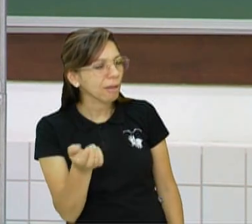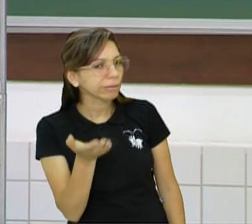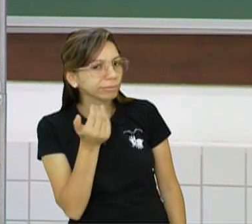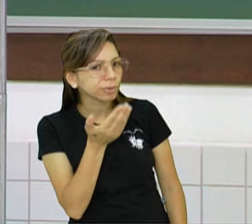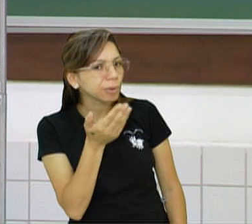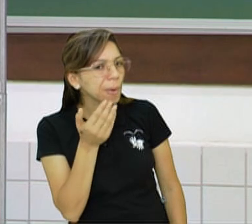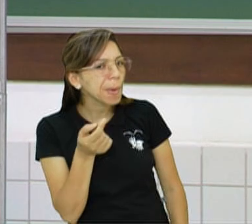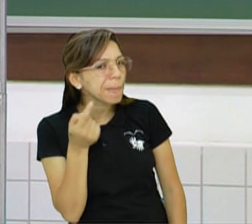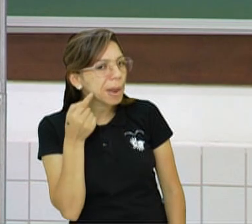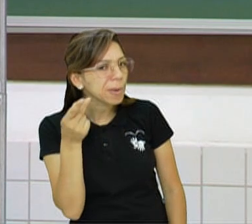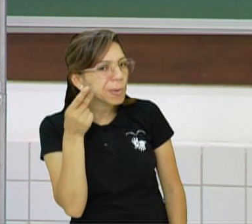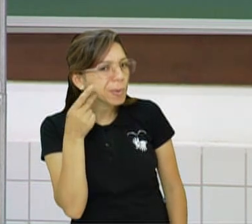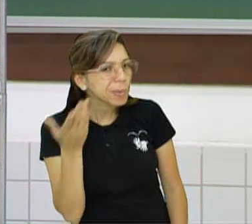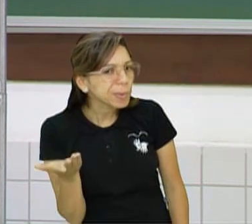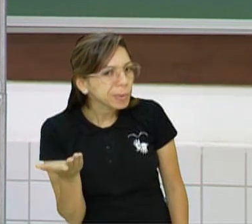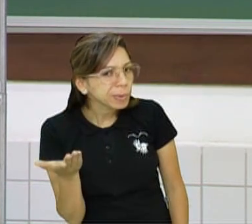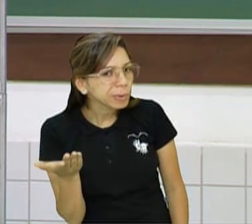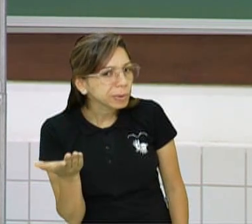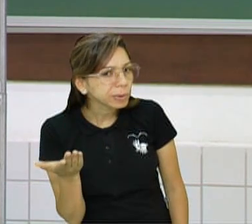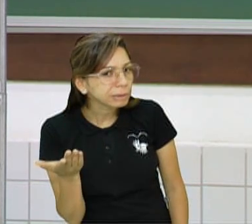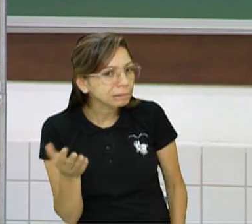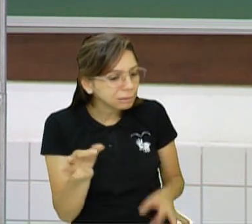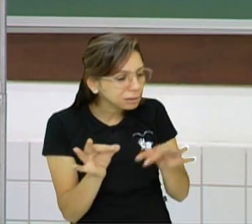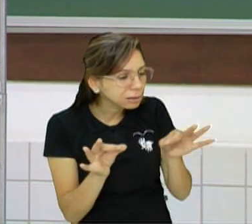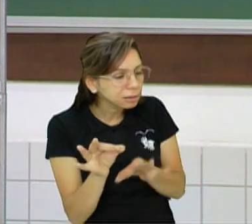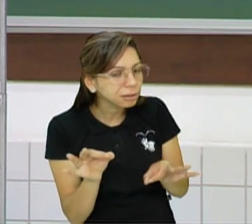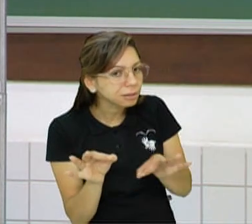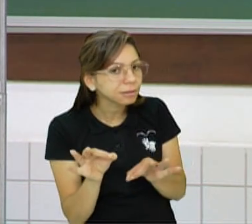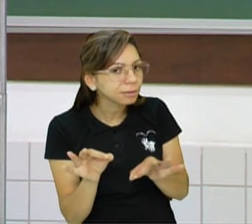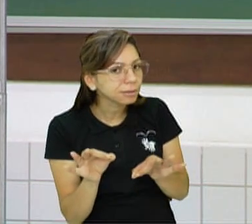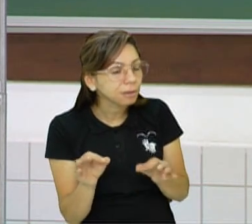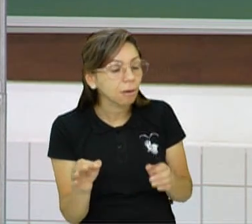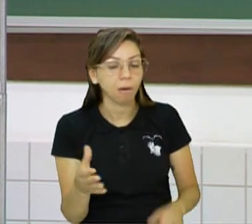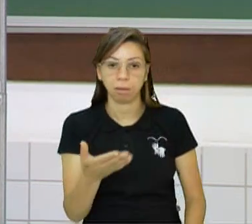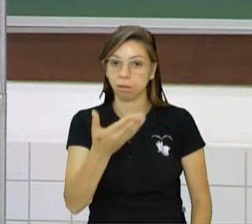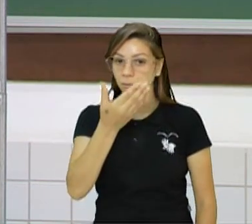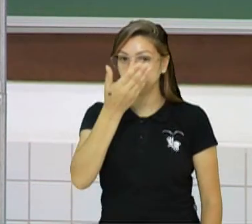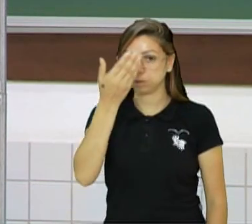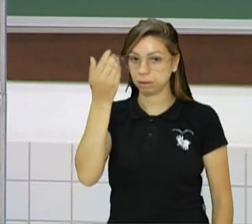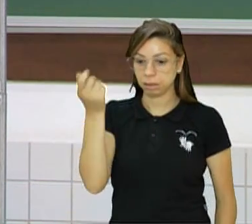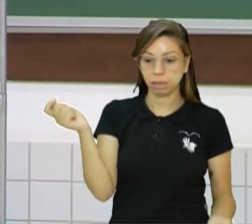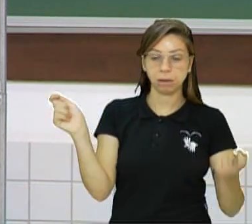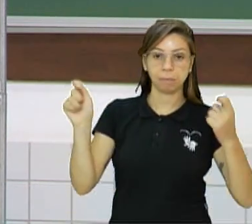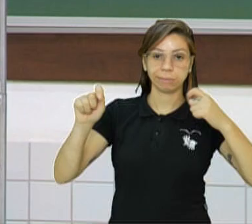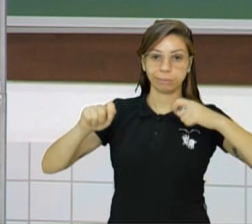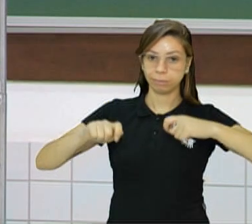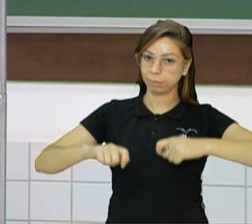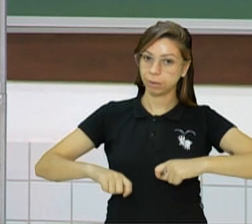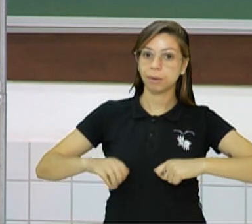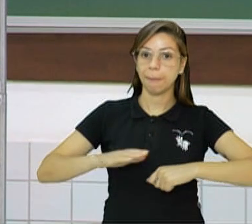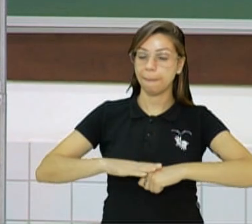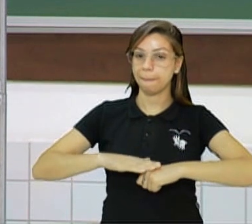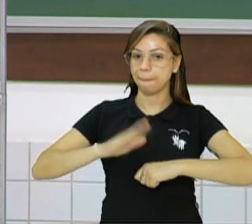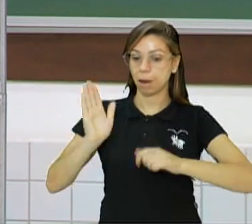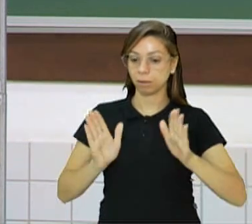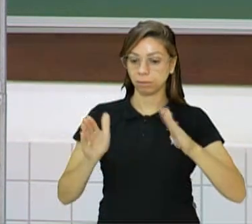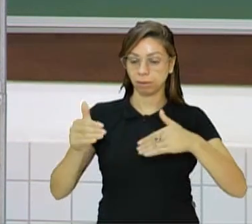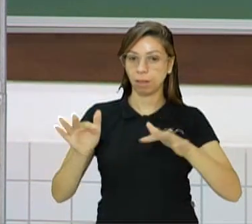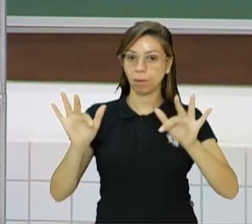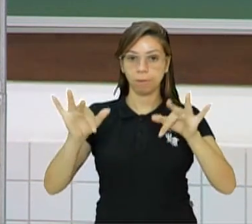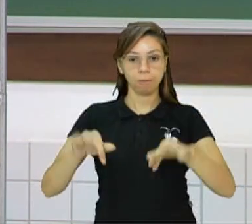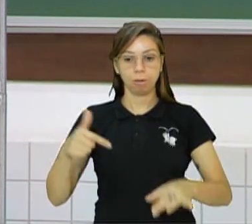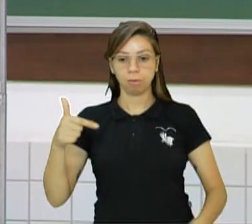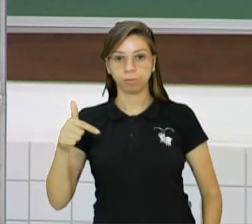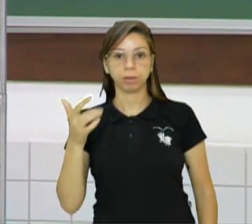as jujubas enquanto vocês estão montando os sólidos. Não esqueçam que nós temos que montar mais sólidos. Vai chegar no final, não vai